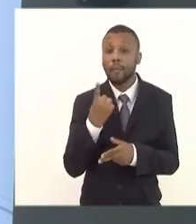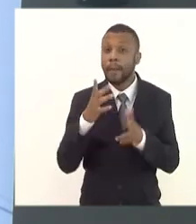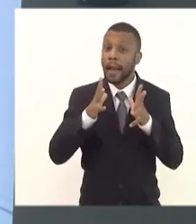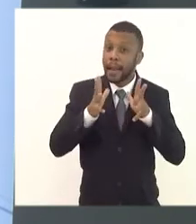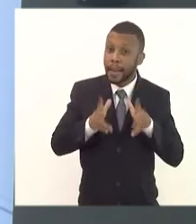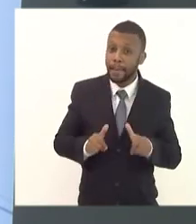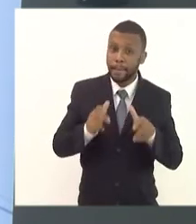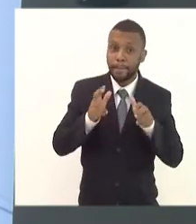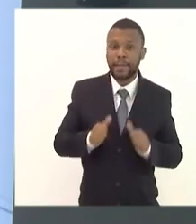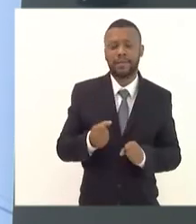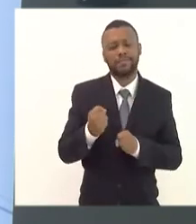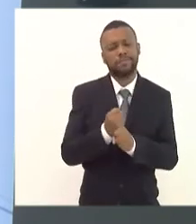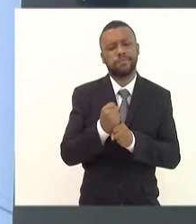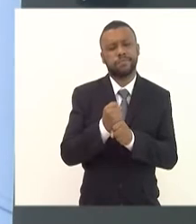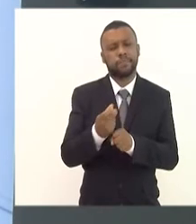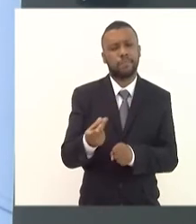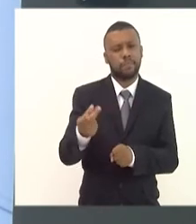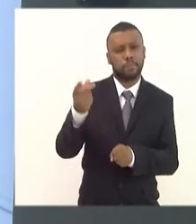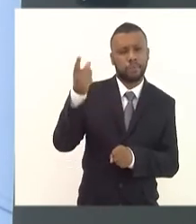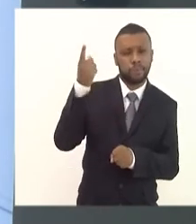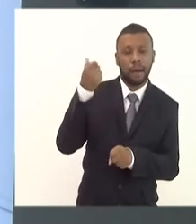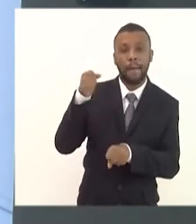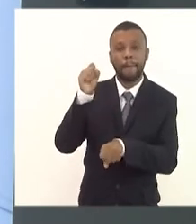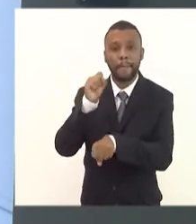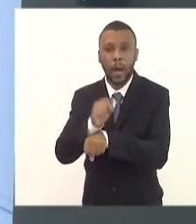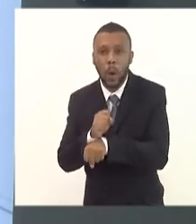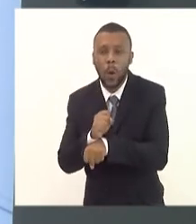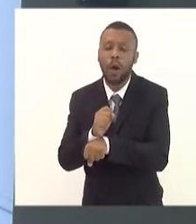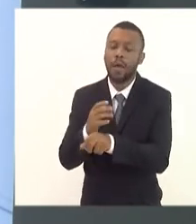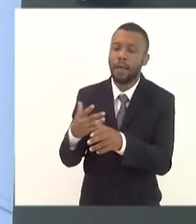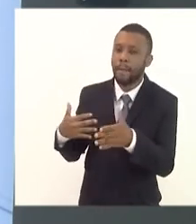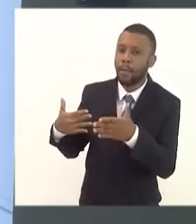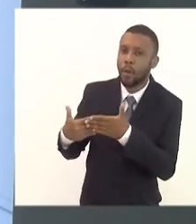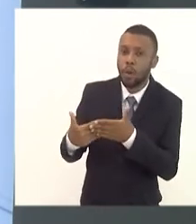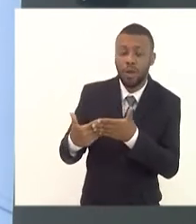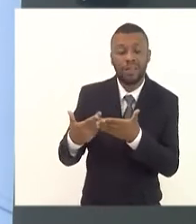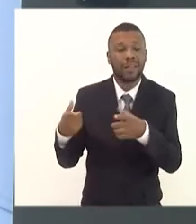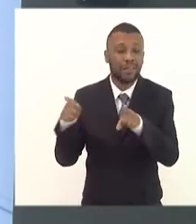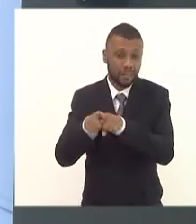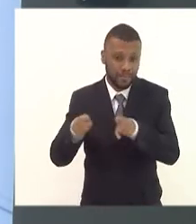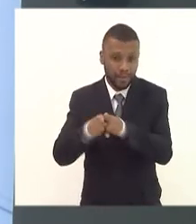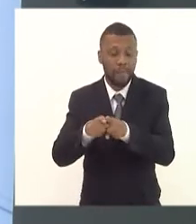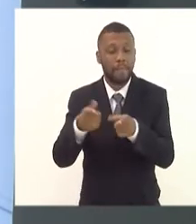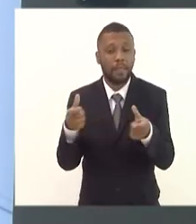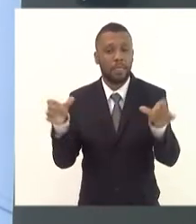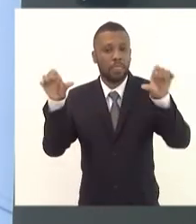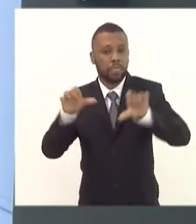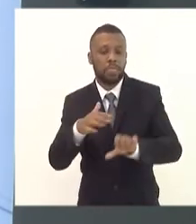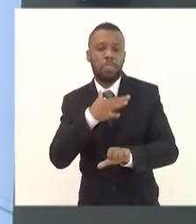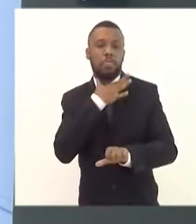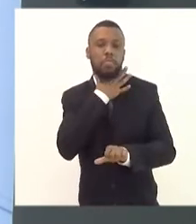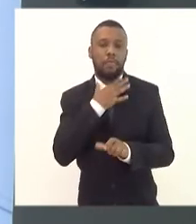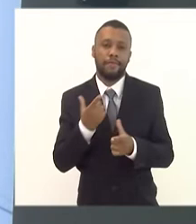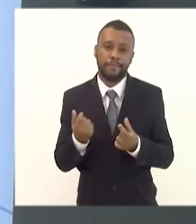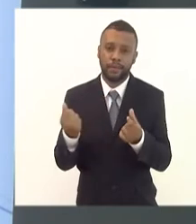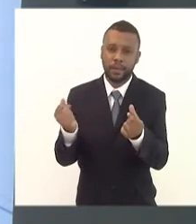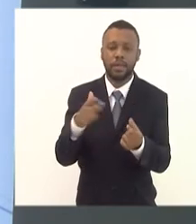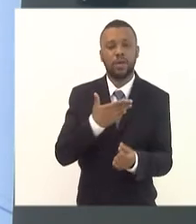há muitos anos atrás. E aí não aconteceu, até pela situação financeira, da crise financeira do Estado, enfim.